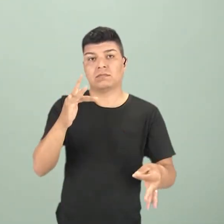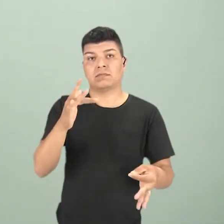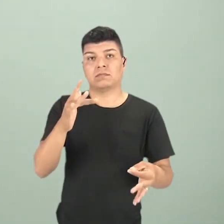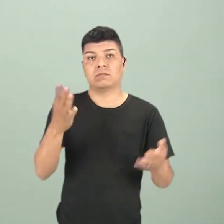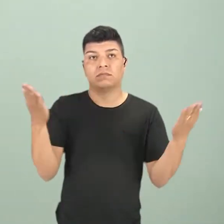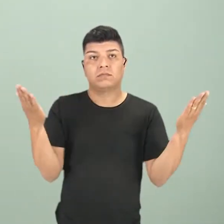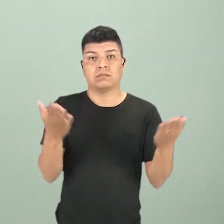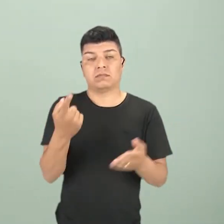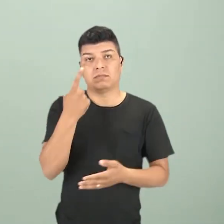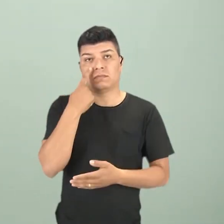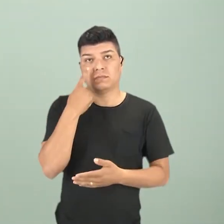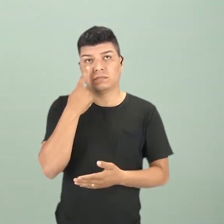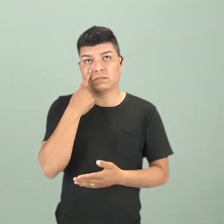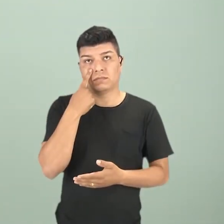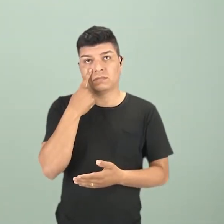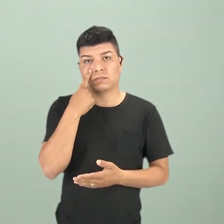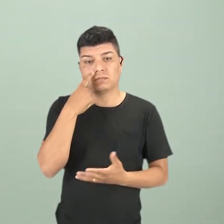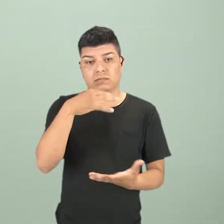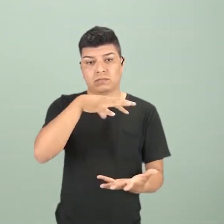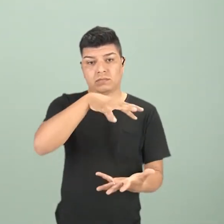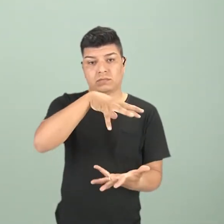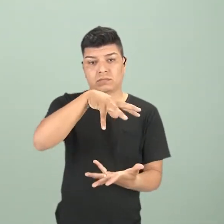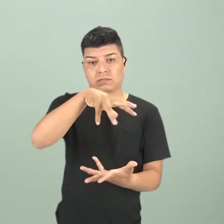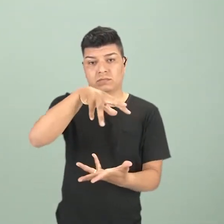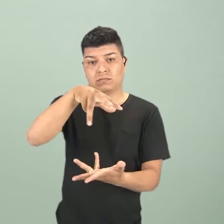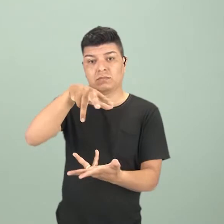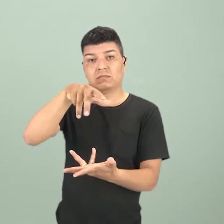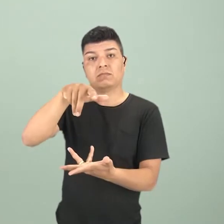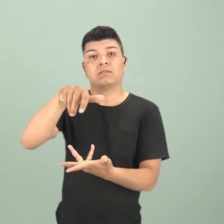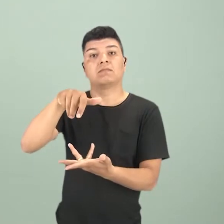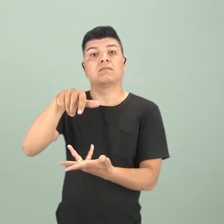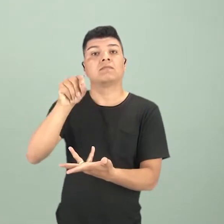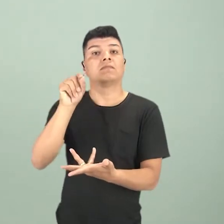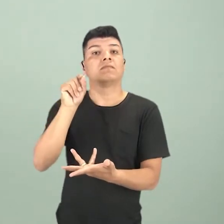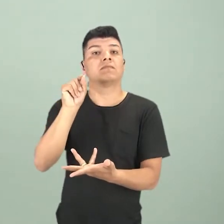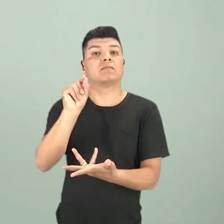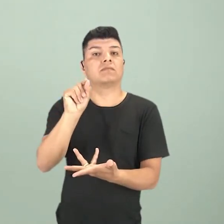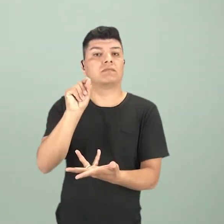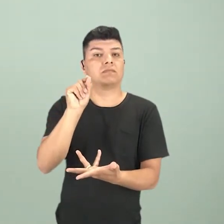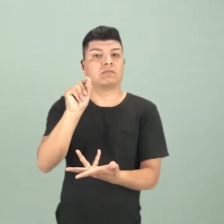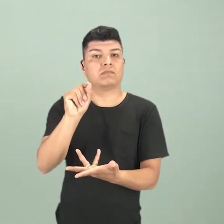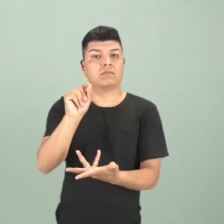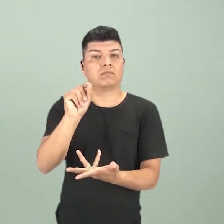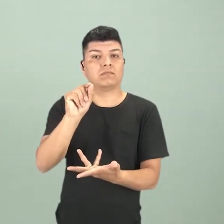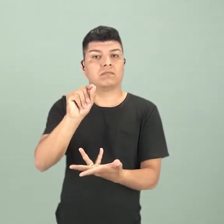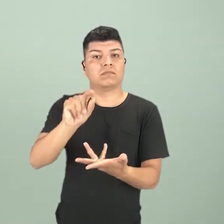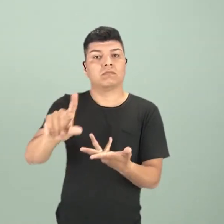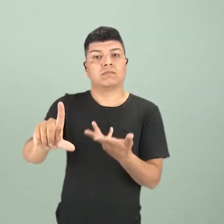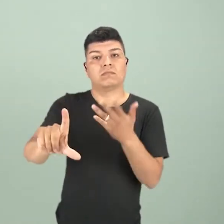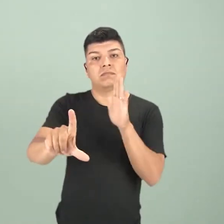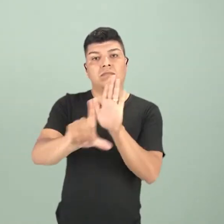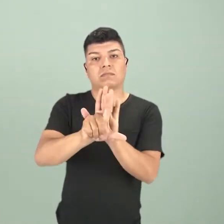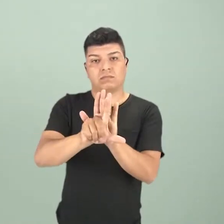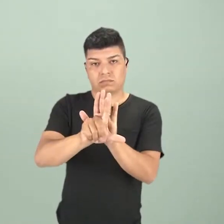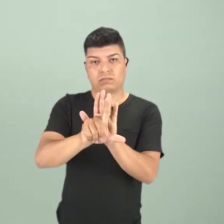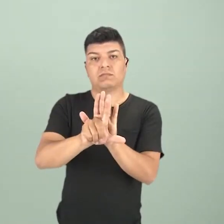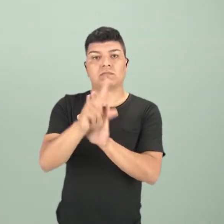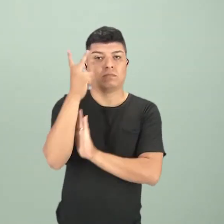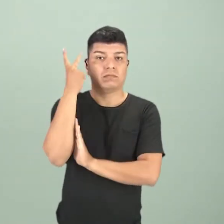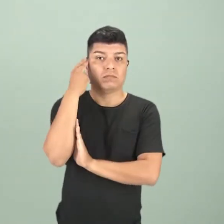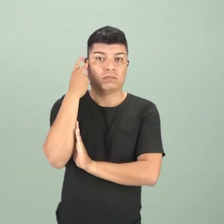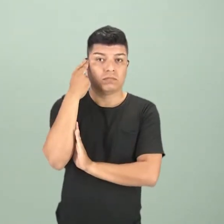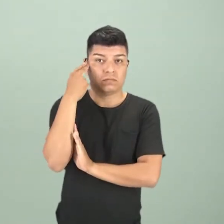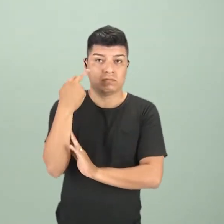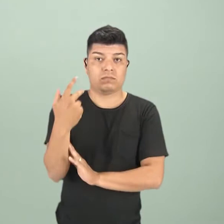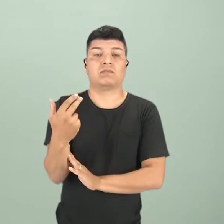neste momento, o mundo ele é regido por leis naturais. E então o